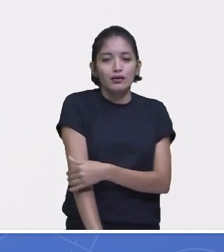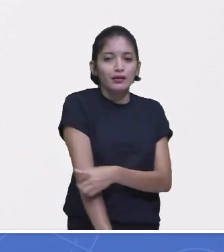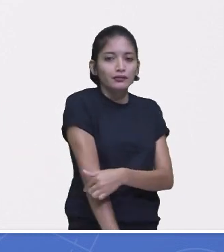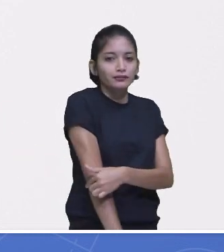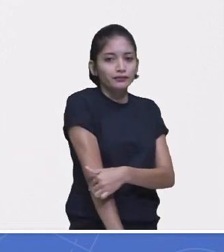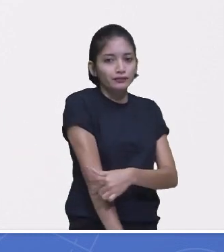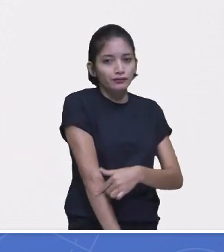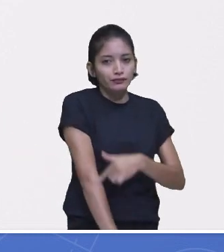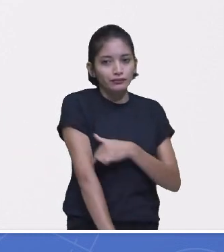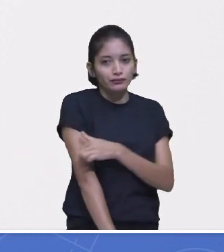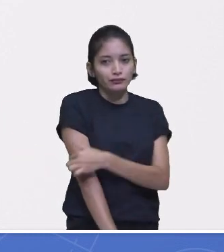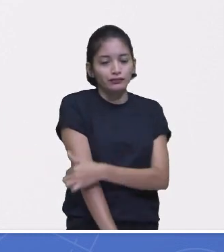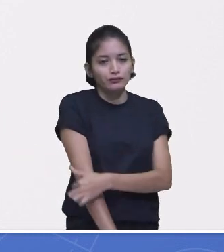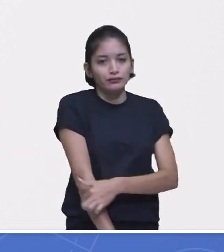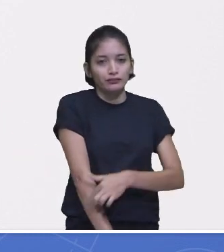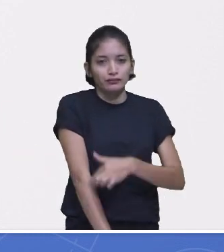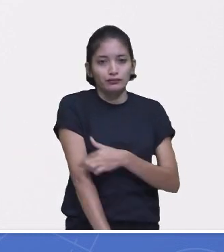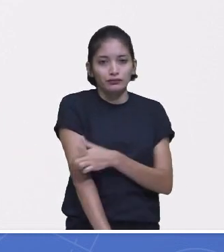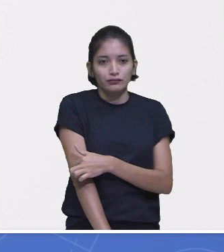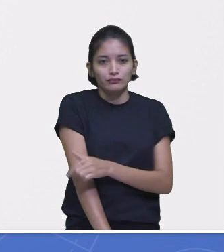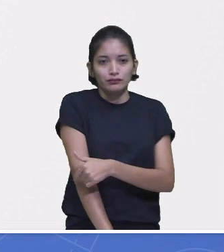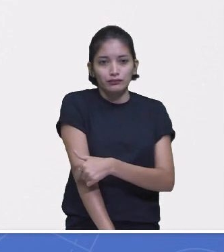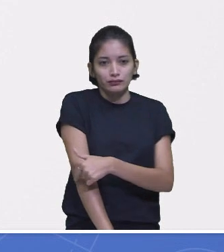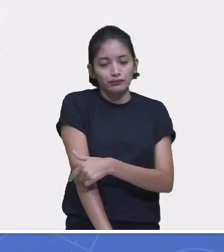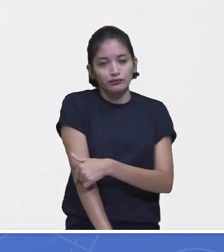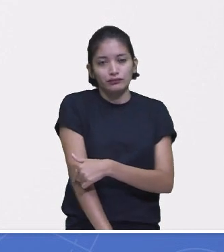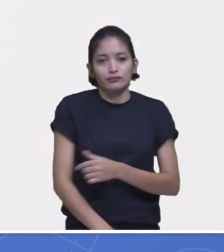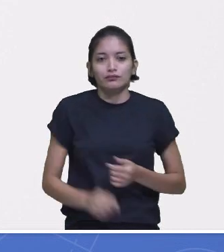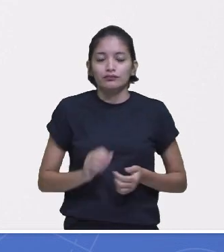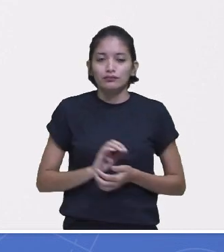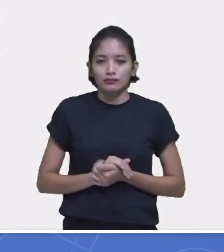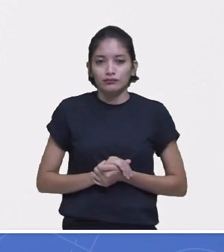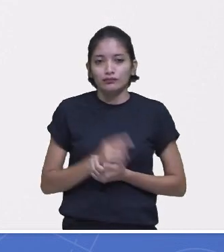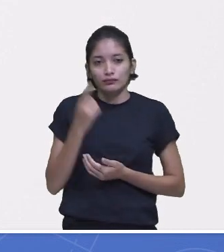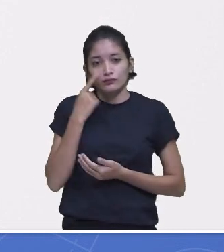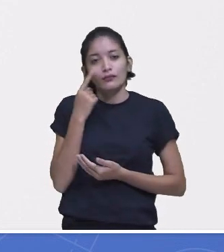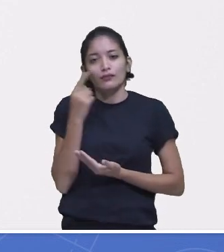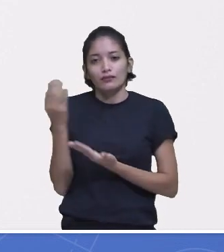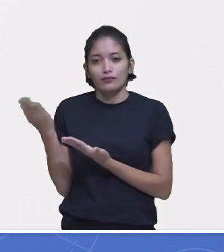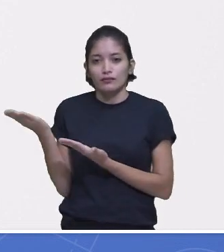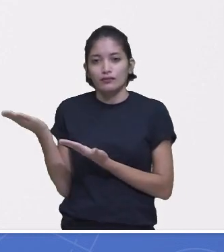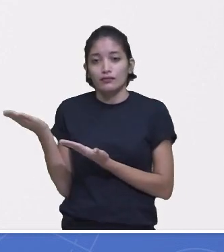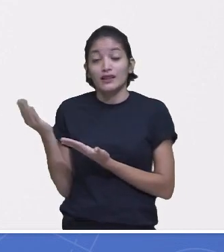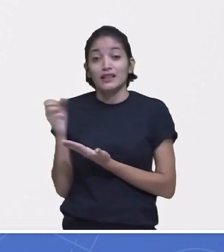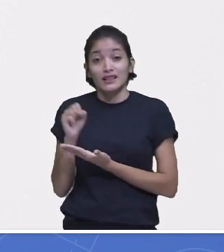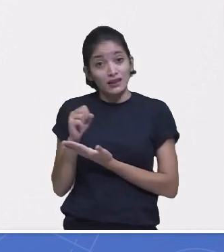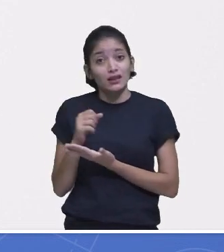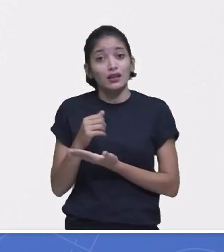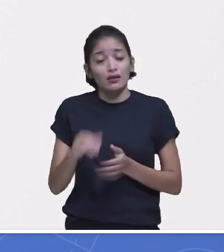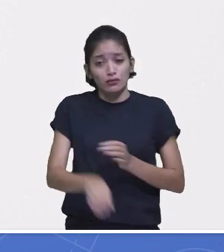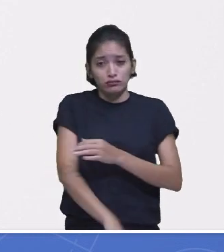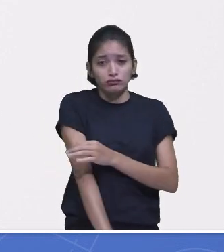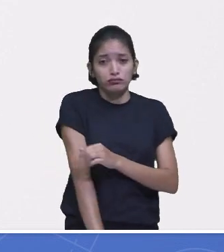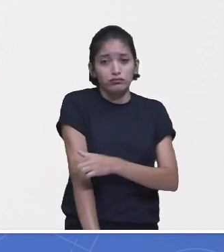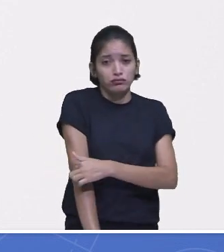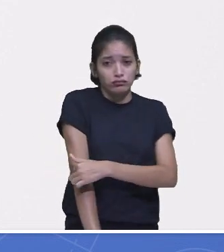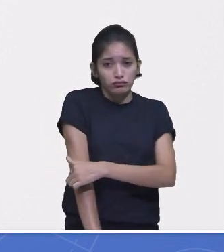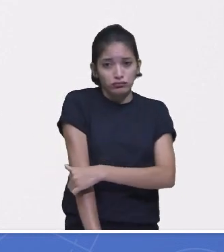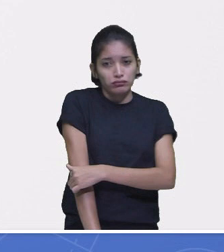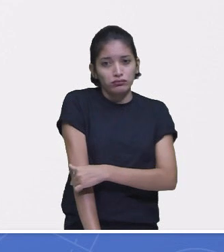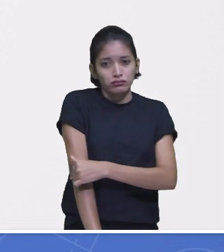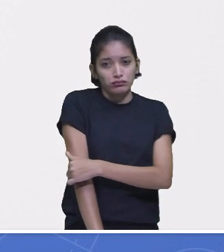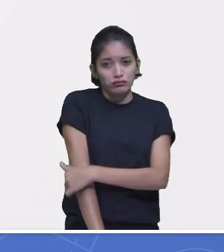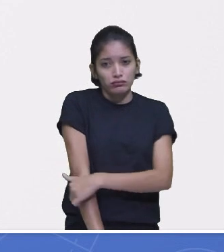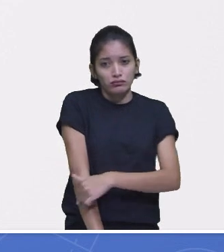bom? Então essa daqui, ó, é a pontinha do cotovelo. Se vocês esticarem o braço de vocês, tocarem, essa é a pontinha do cotovelo